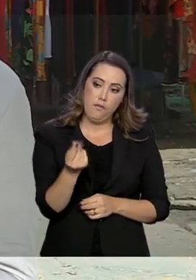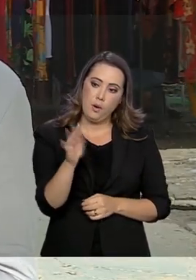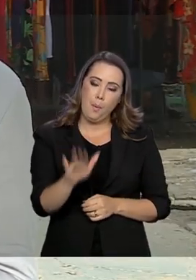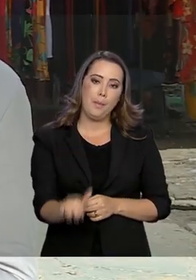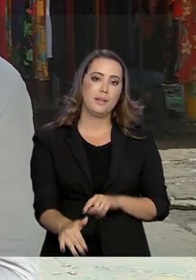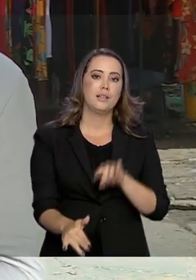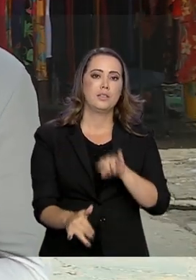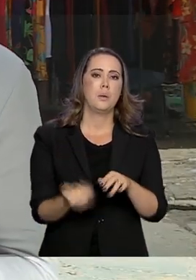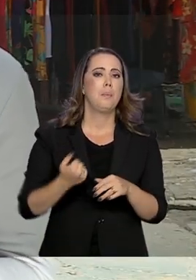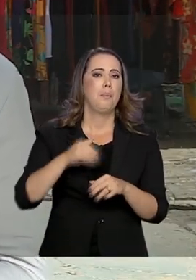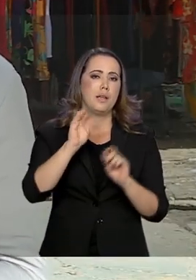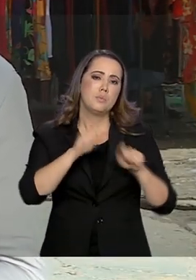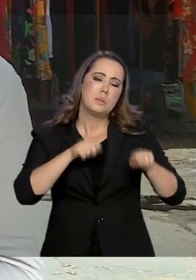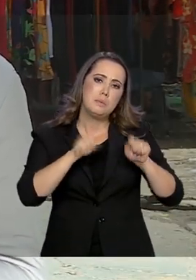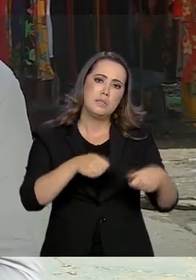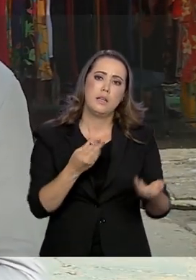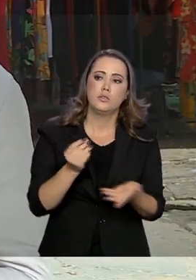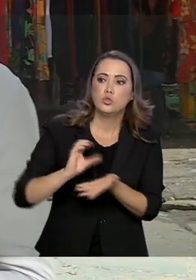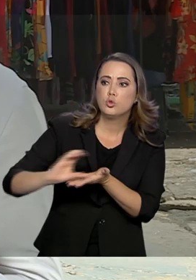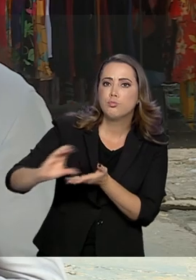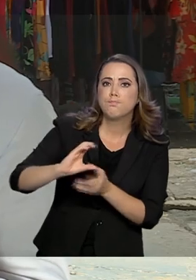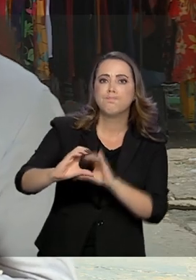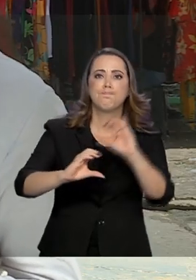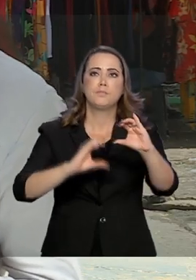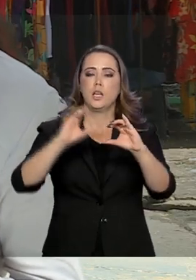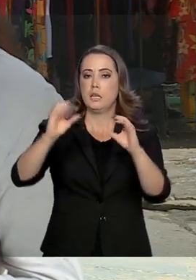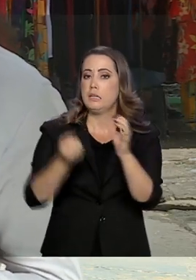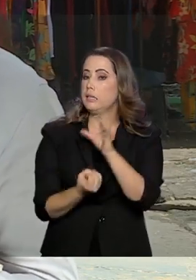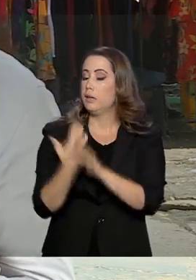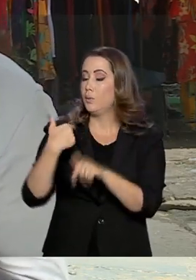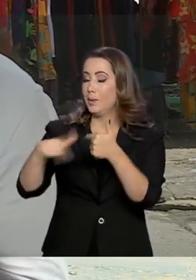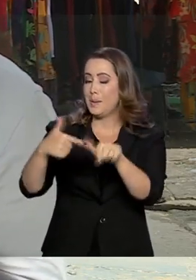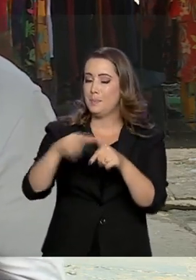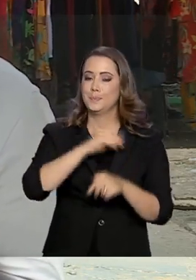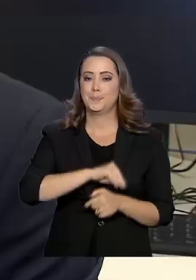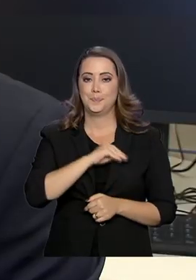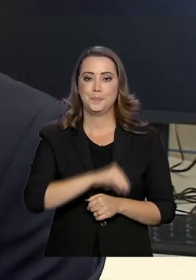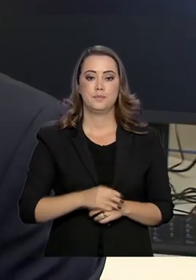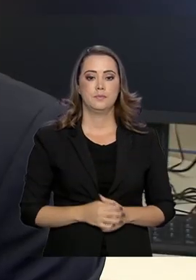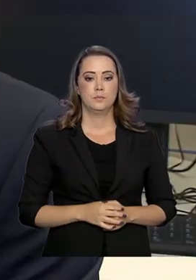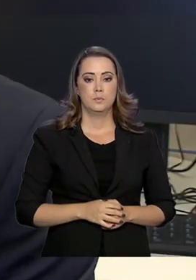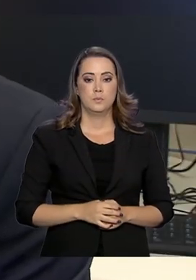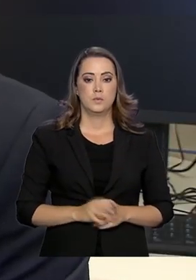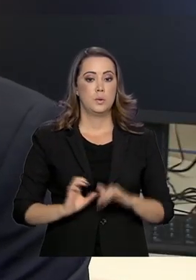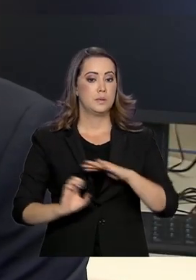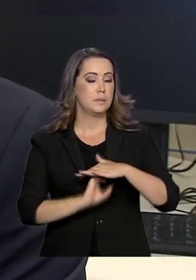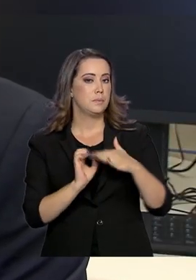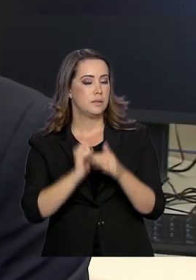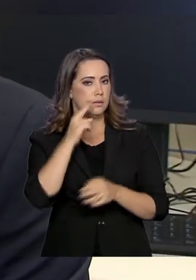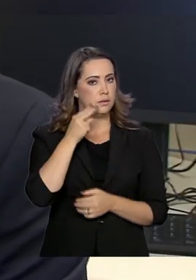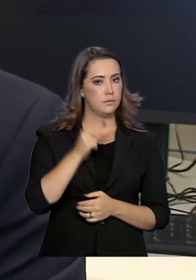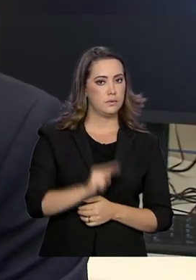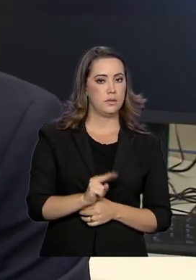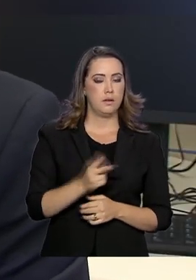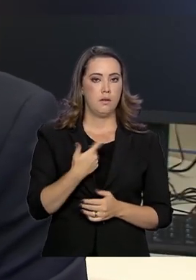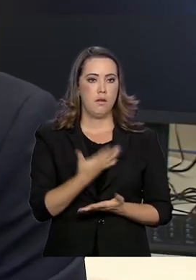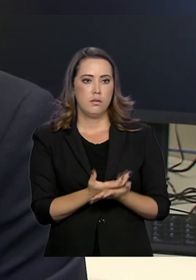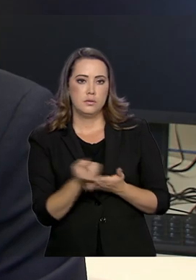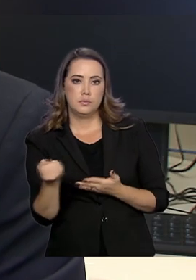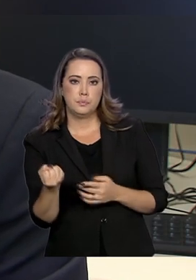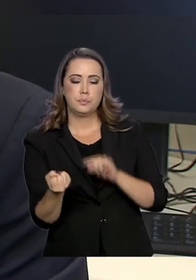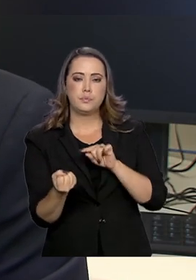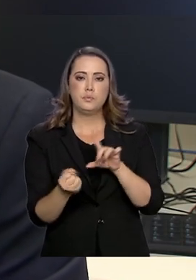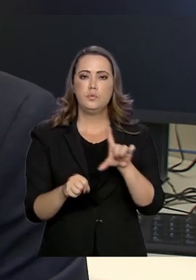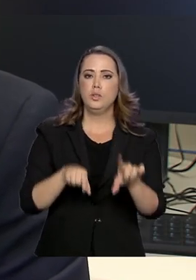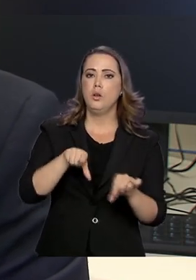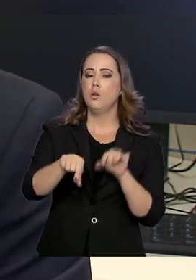projetos de investimento se tornam viáveis, favorecendo a geração de emprego e renda. Os empresários, quando vão tomar suas